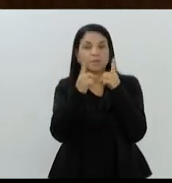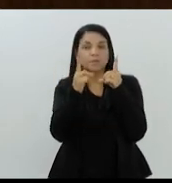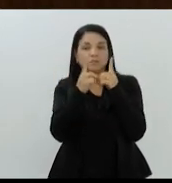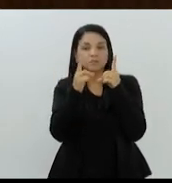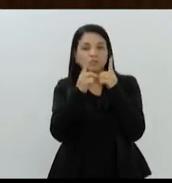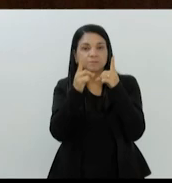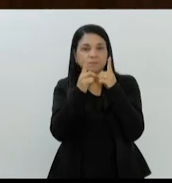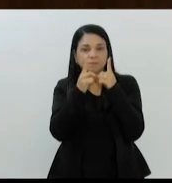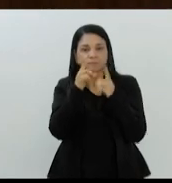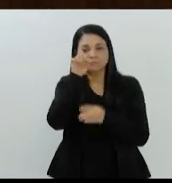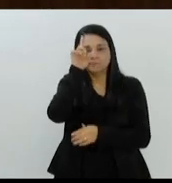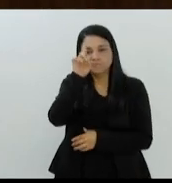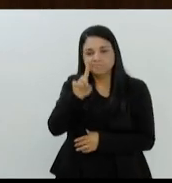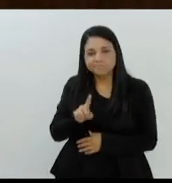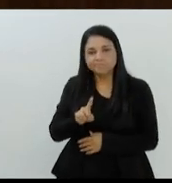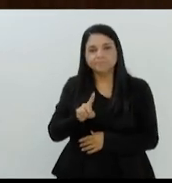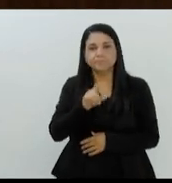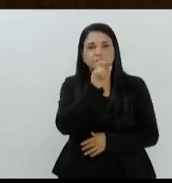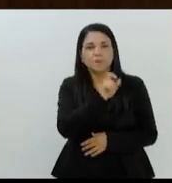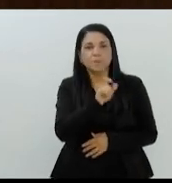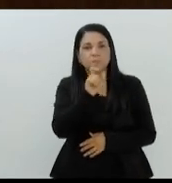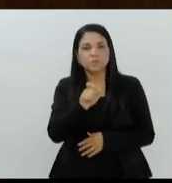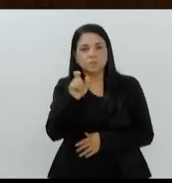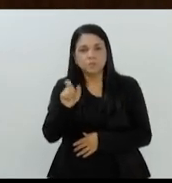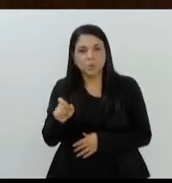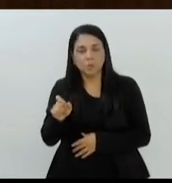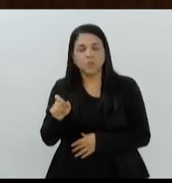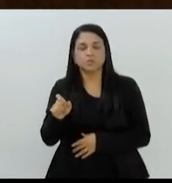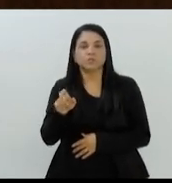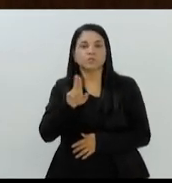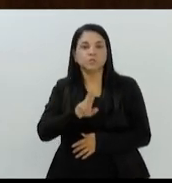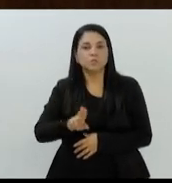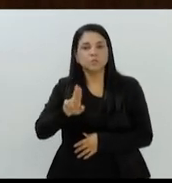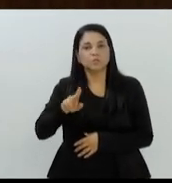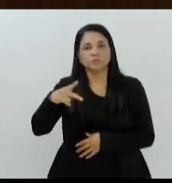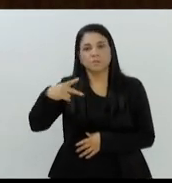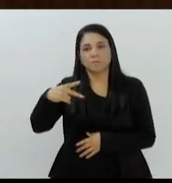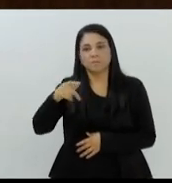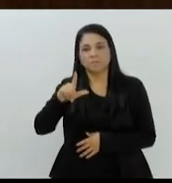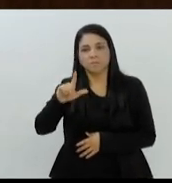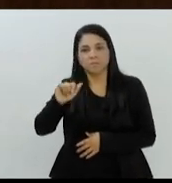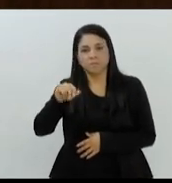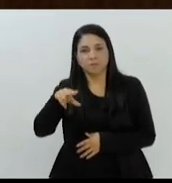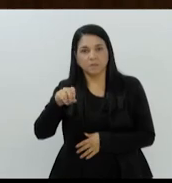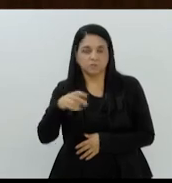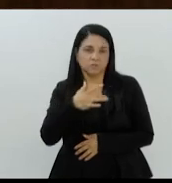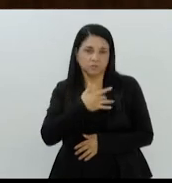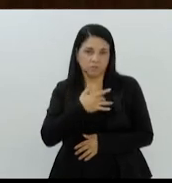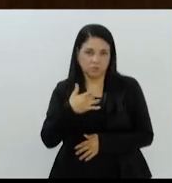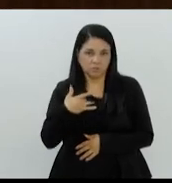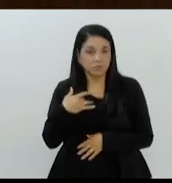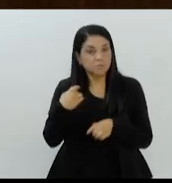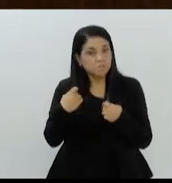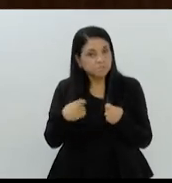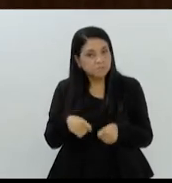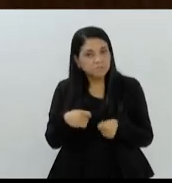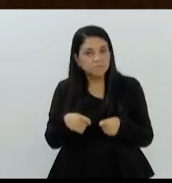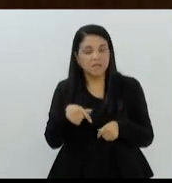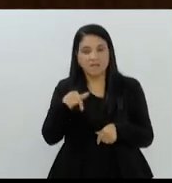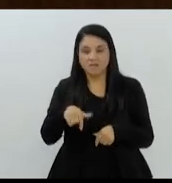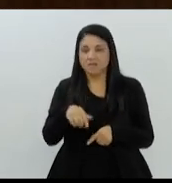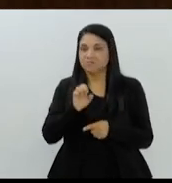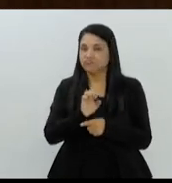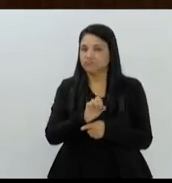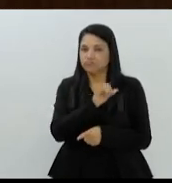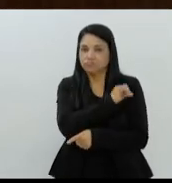digno a essas pessoas usuárias dos planos de saúde que tanto precisam. Não só aqui no estado do Rio,